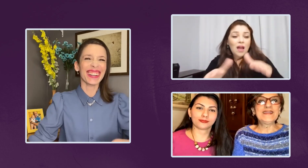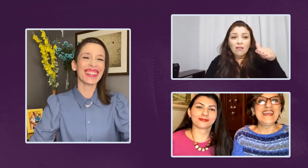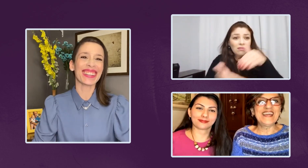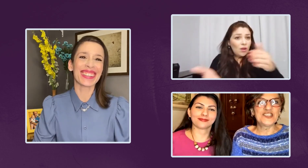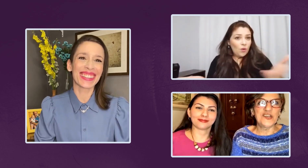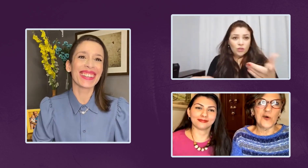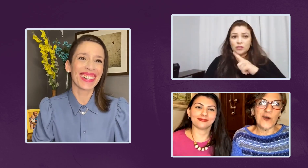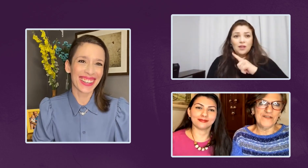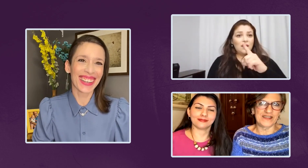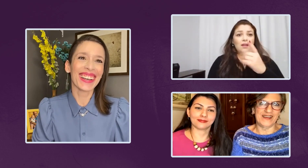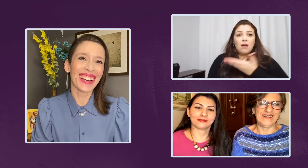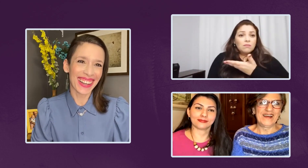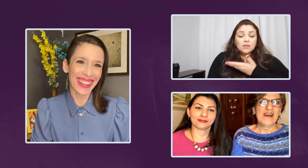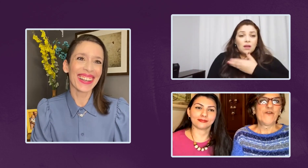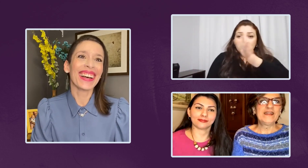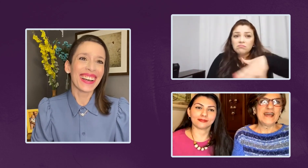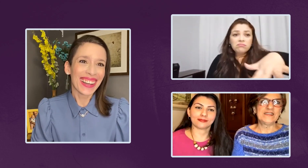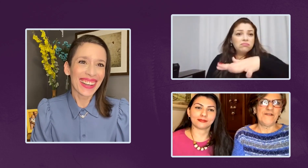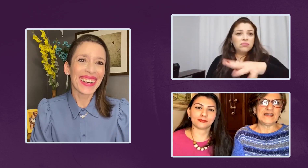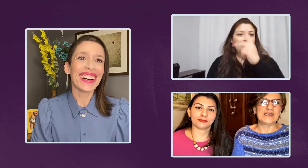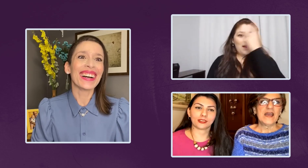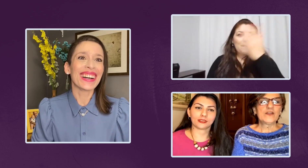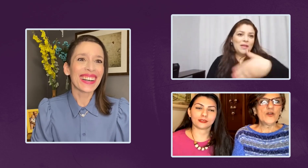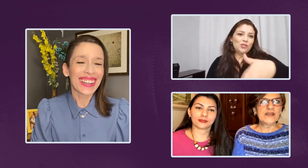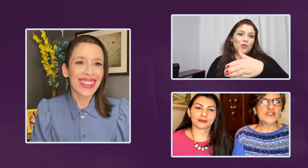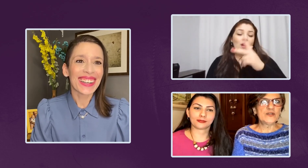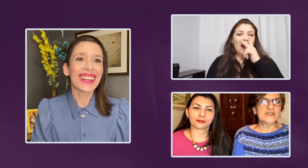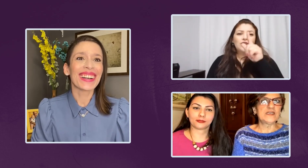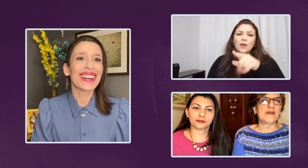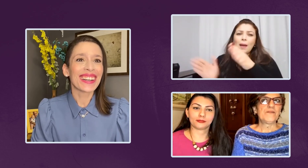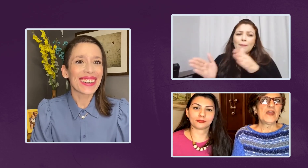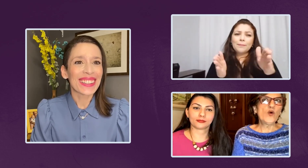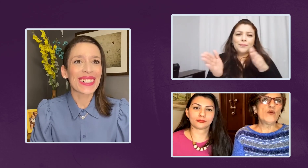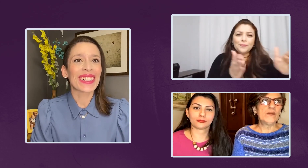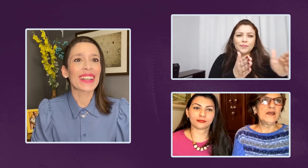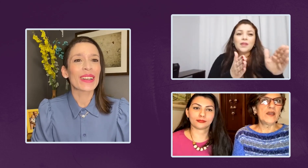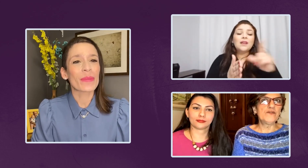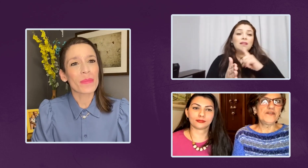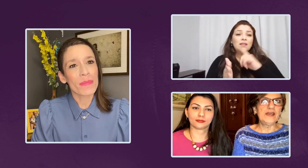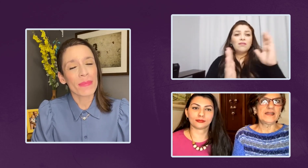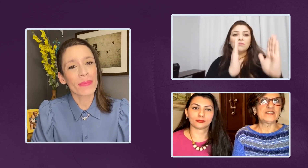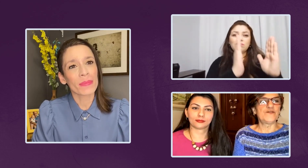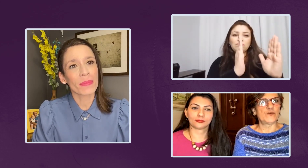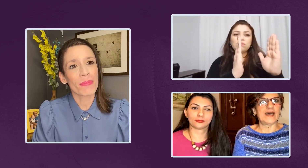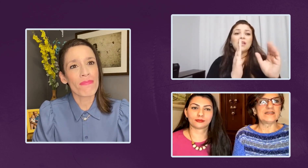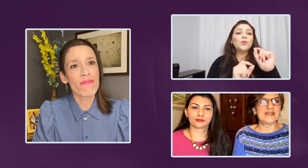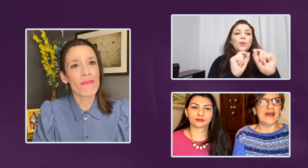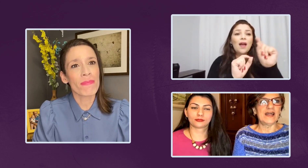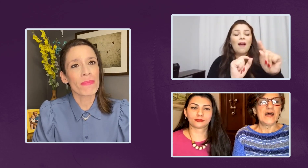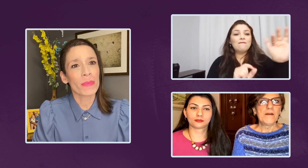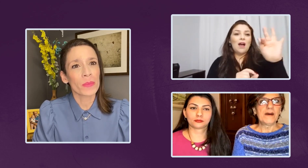começou a interagir com a vida. Foi nessa fase. Então, eu acredito assim, eu como mãe, eu via das